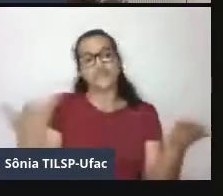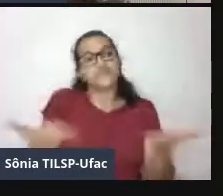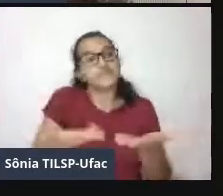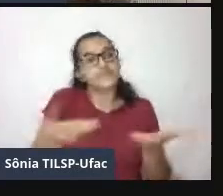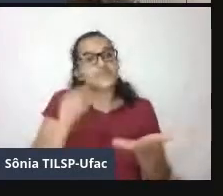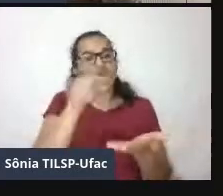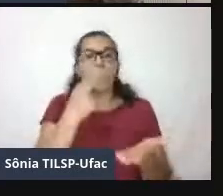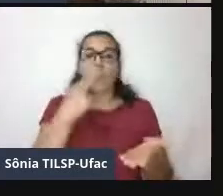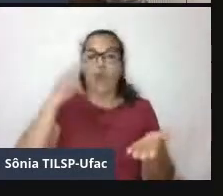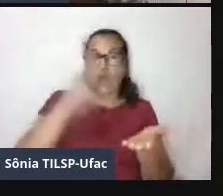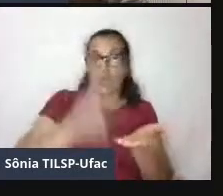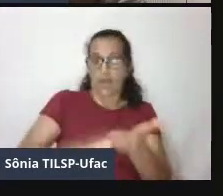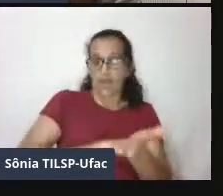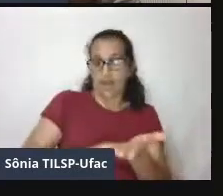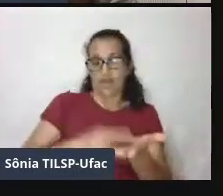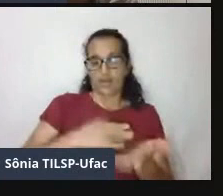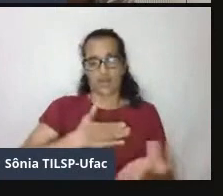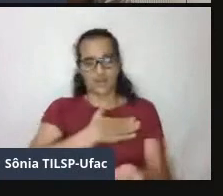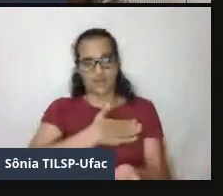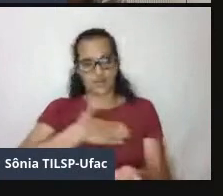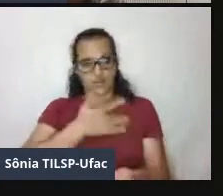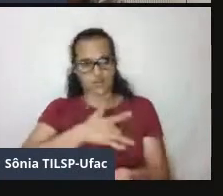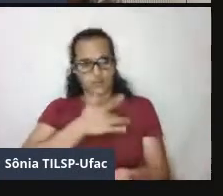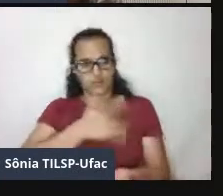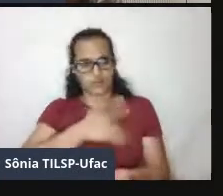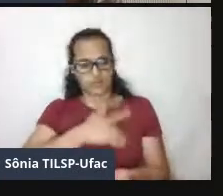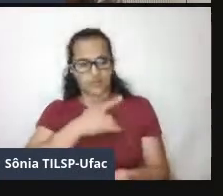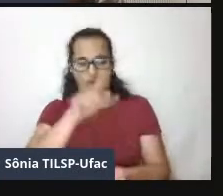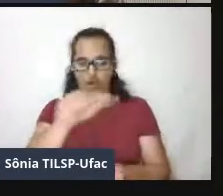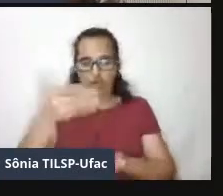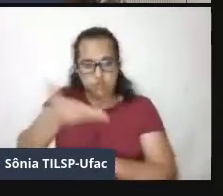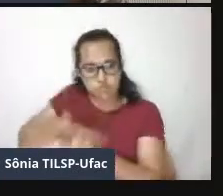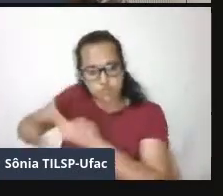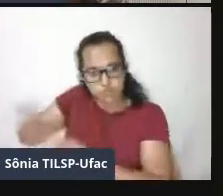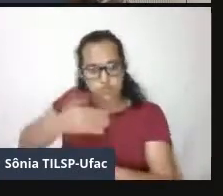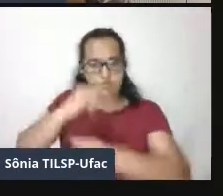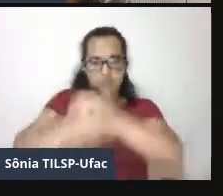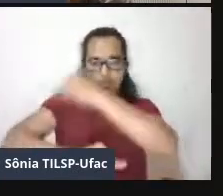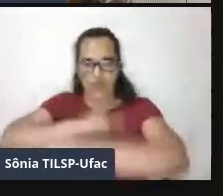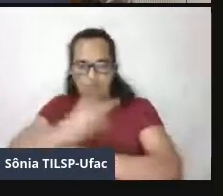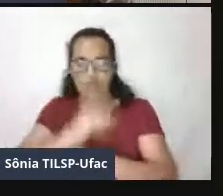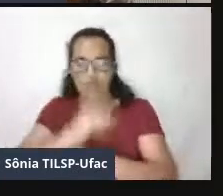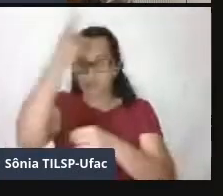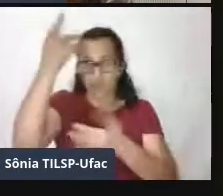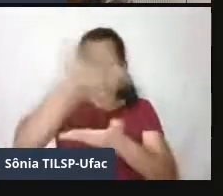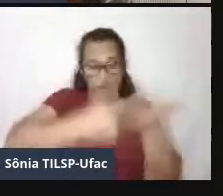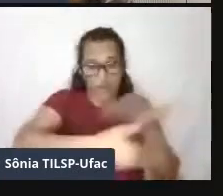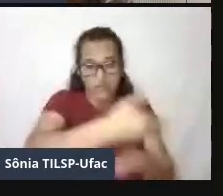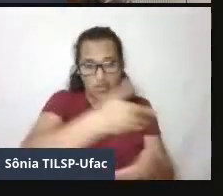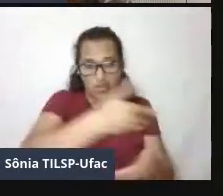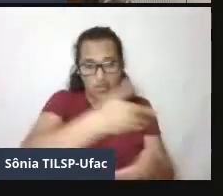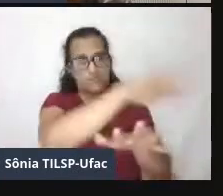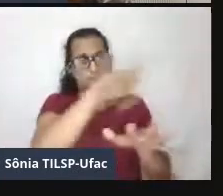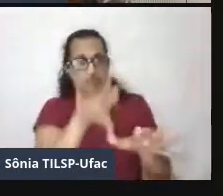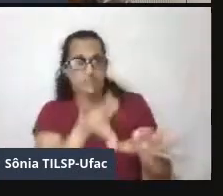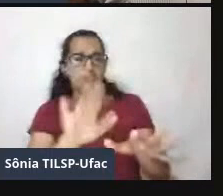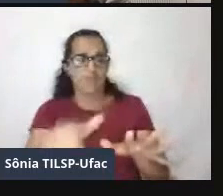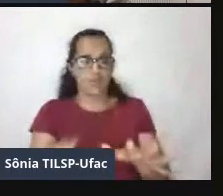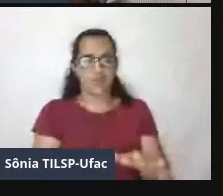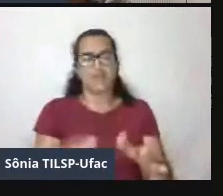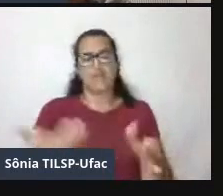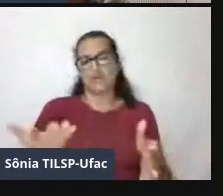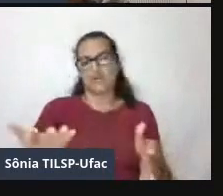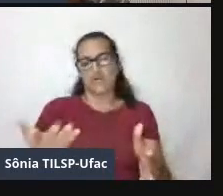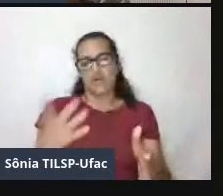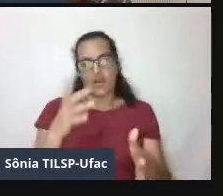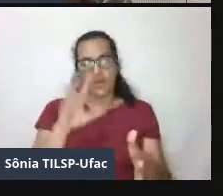de Solidariedade, ela tomou grande repercussão na internet, foi compartilhada por deputados e pessoas do meio digital, e era basicamente você escrever